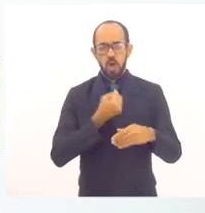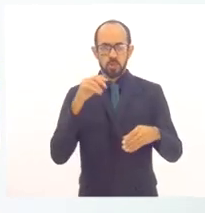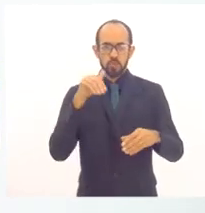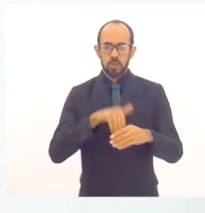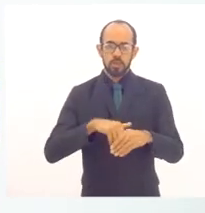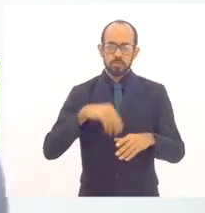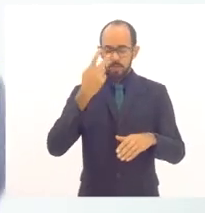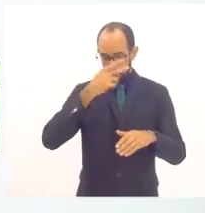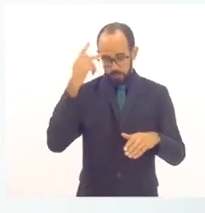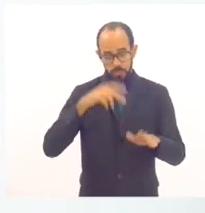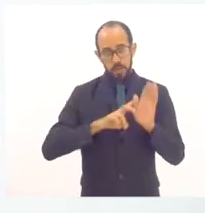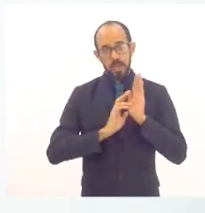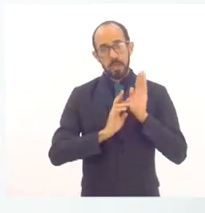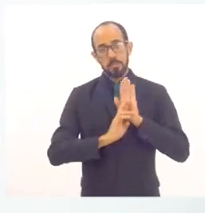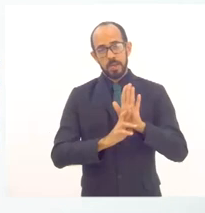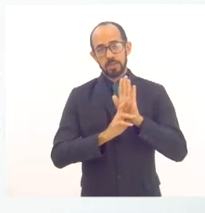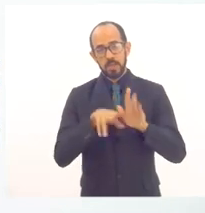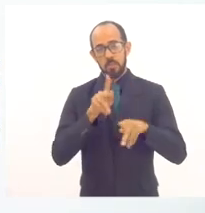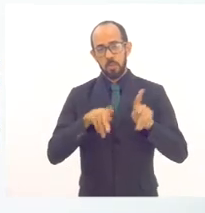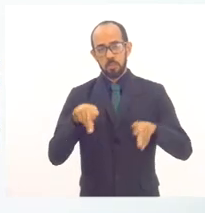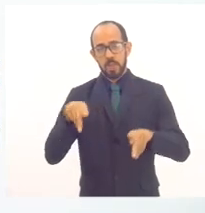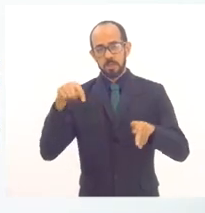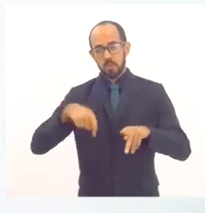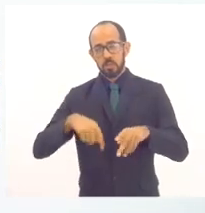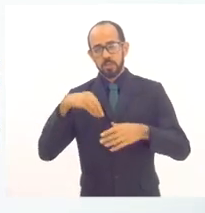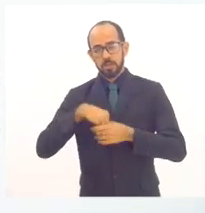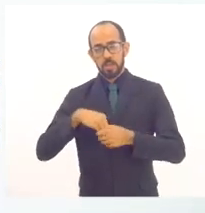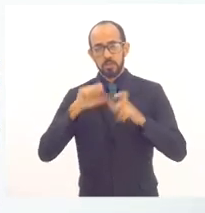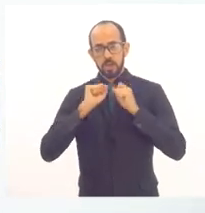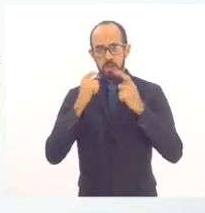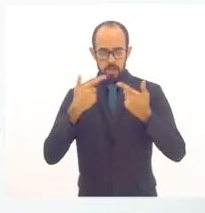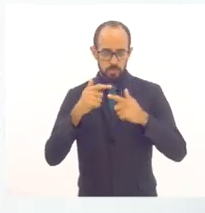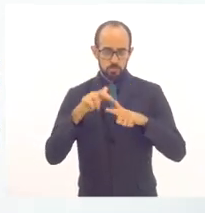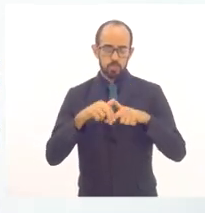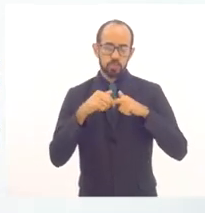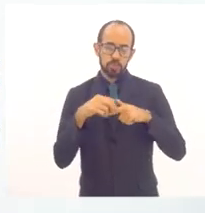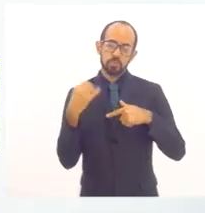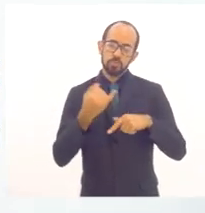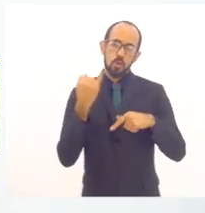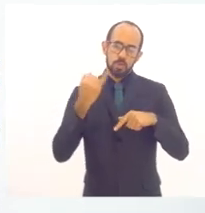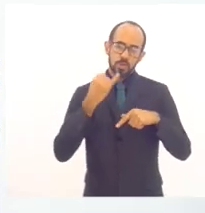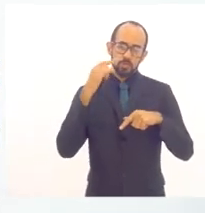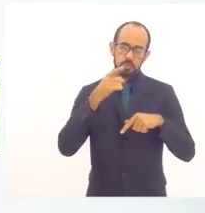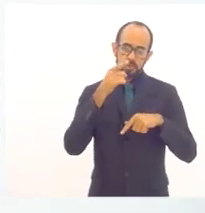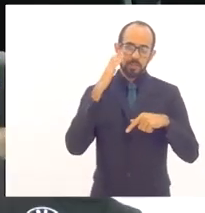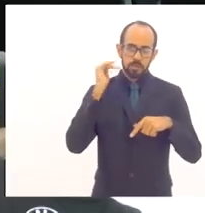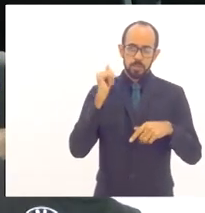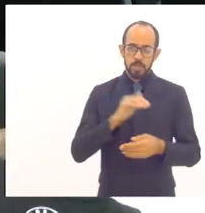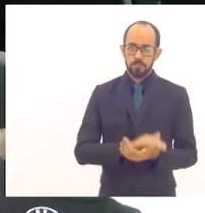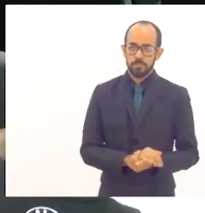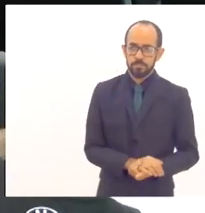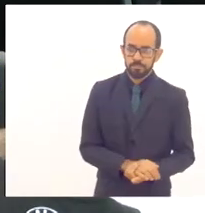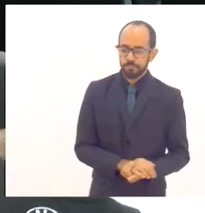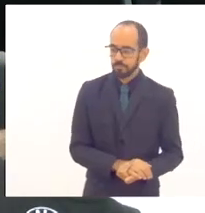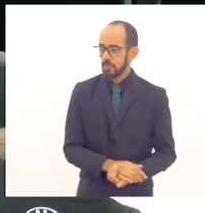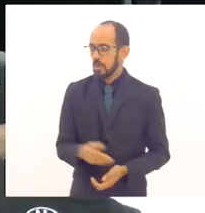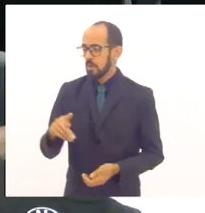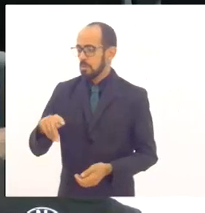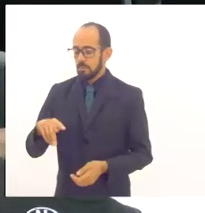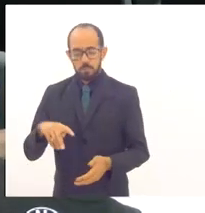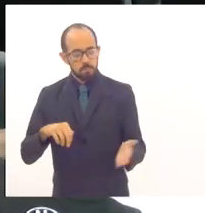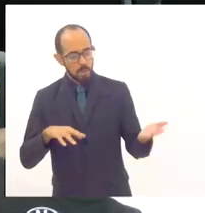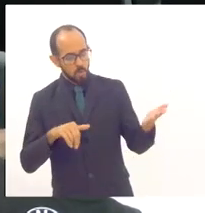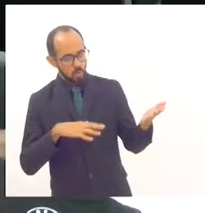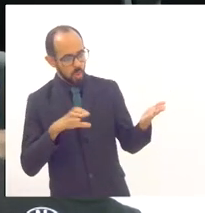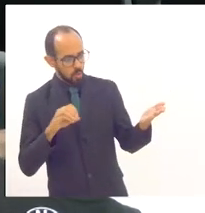dentro. Por isso que tem sempre a importância de saber quem é que você está elegendo para poder representar. O mestre Paulão, né? Eu ia pedir que